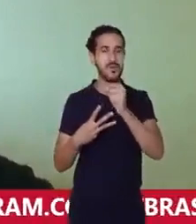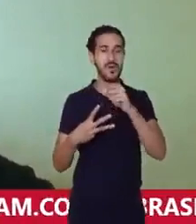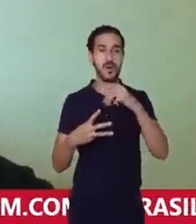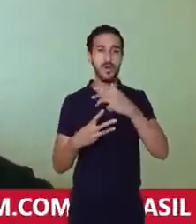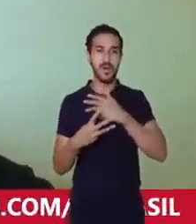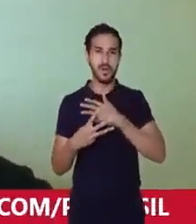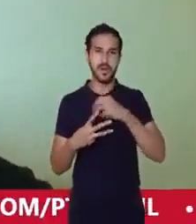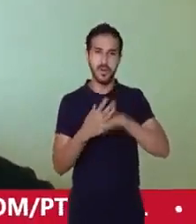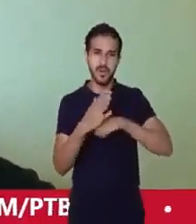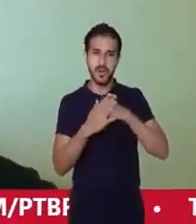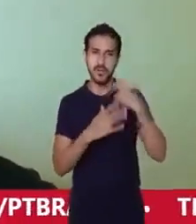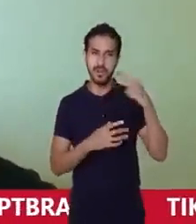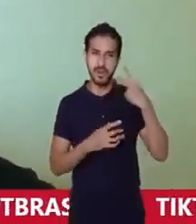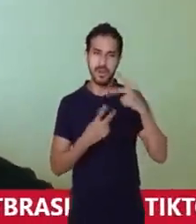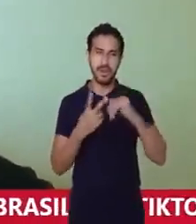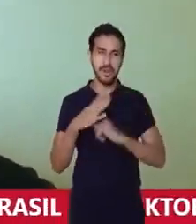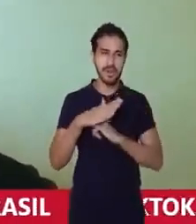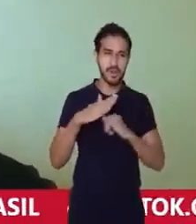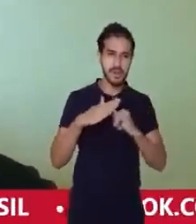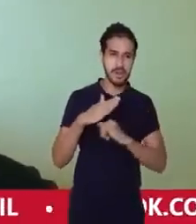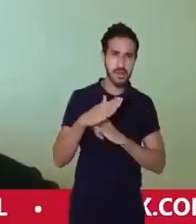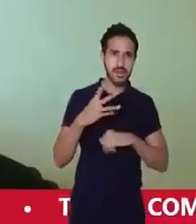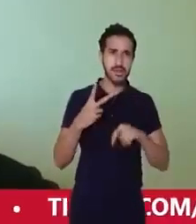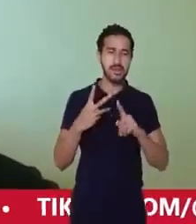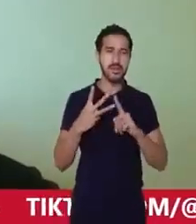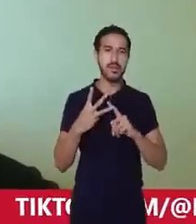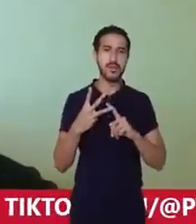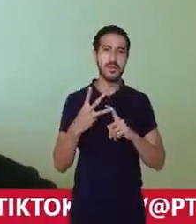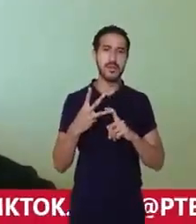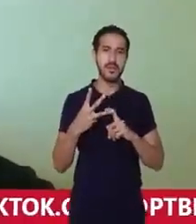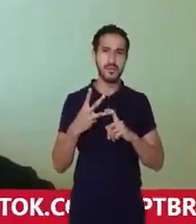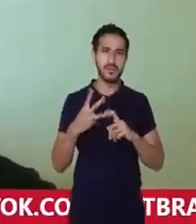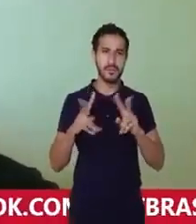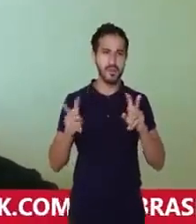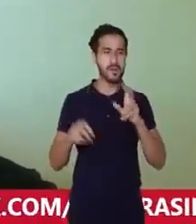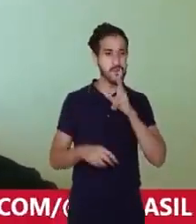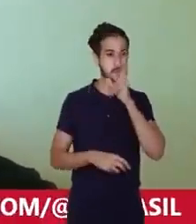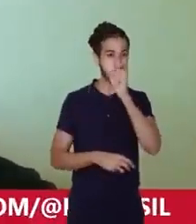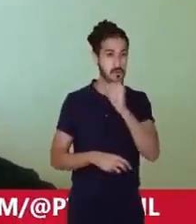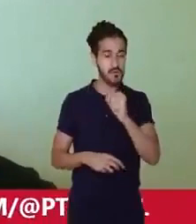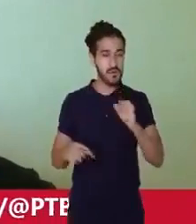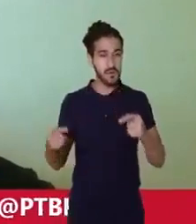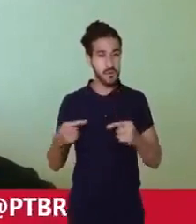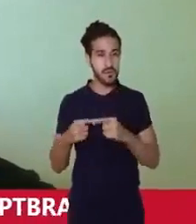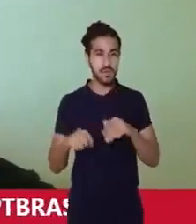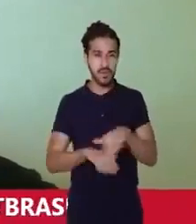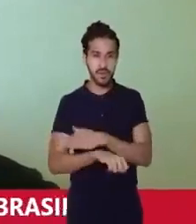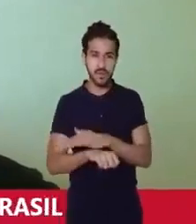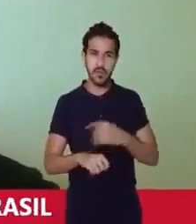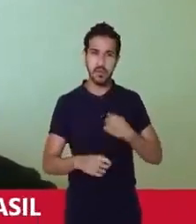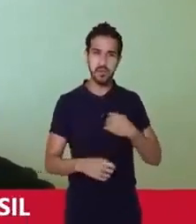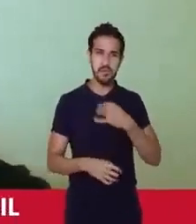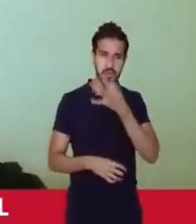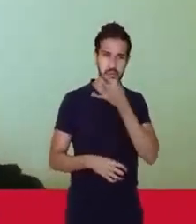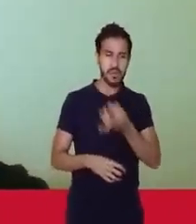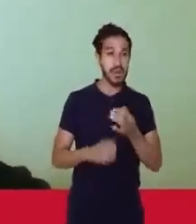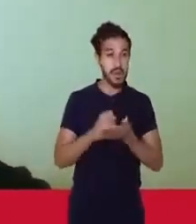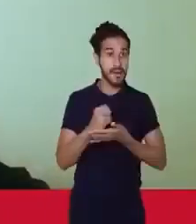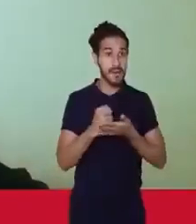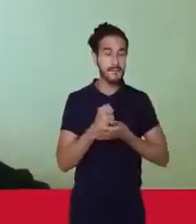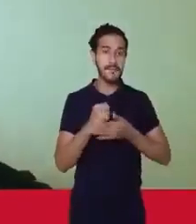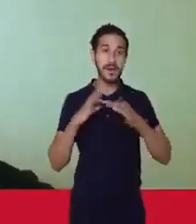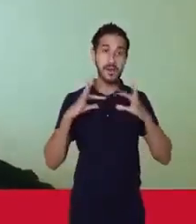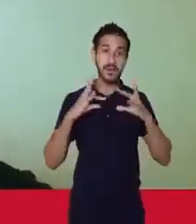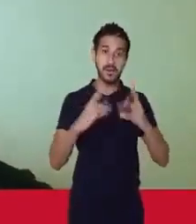a luta parlamentar, institucional, essa força que vem das ruas e que, para mim, é a base